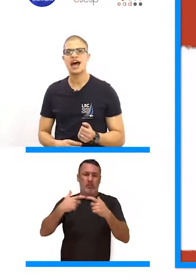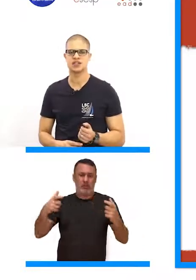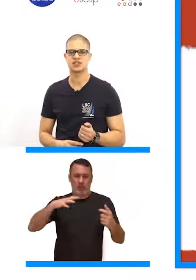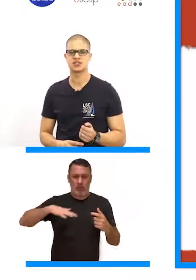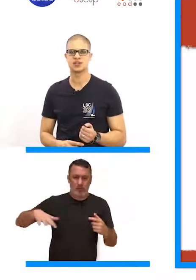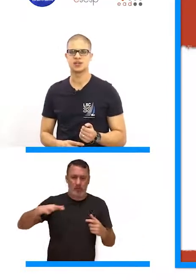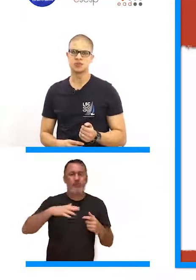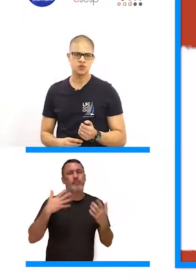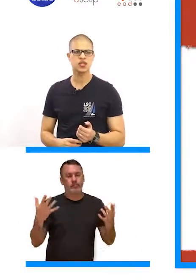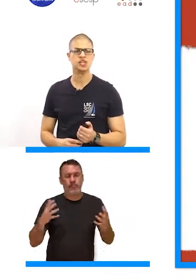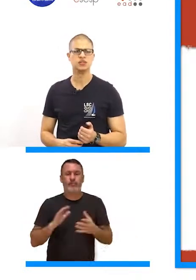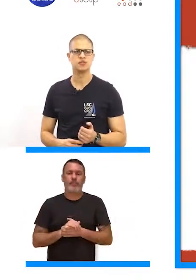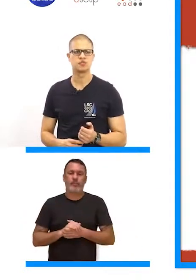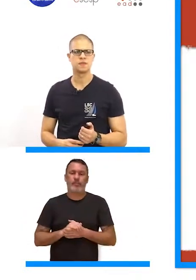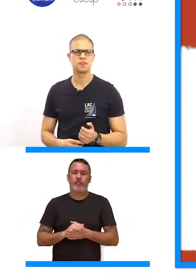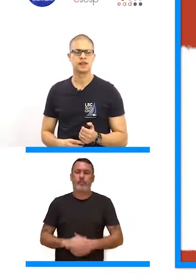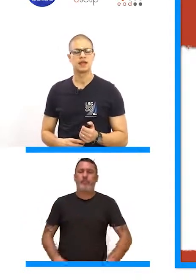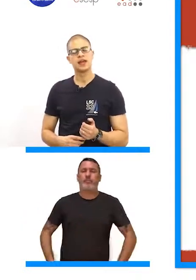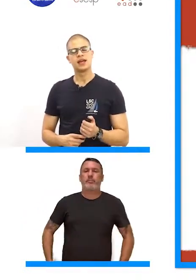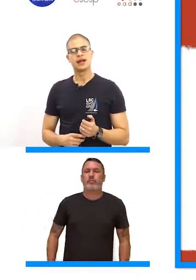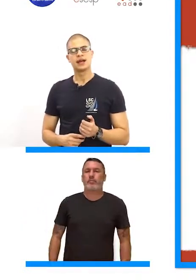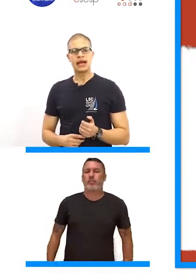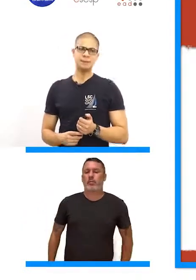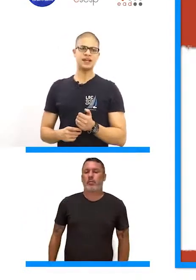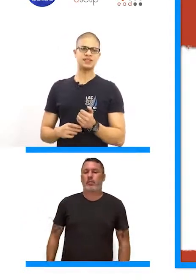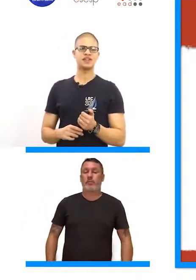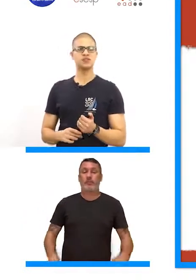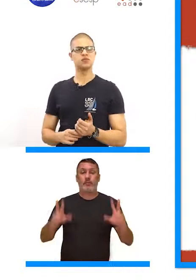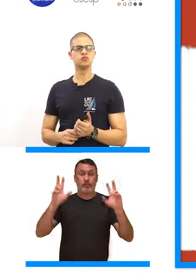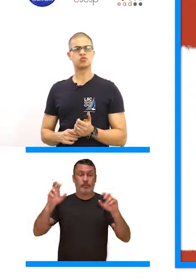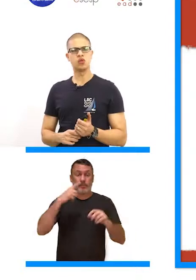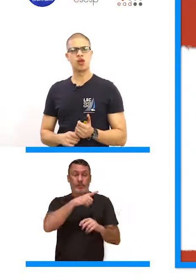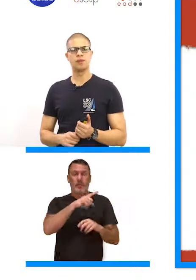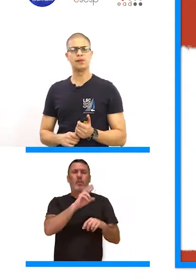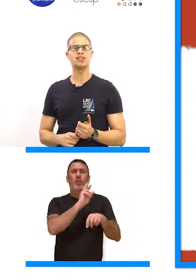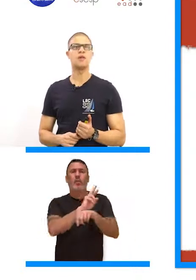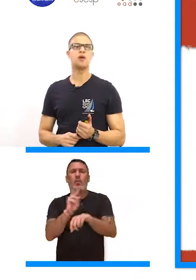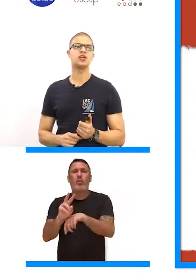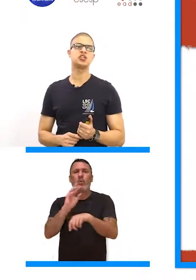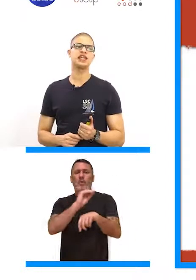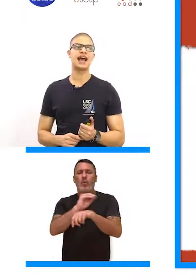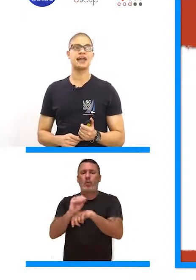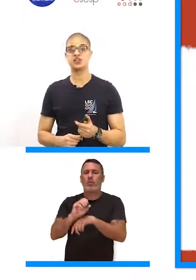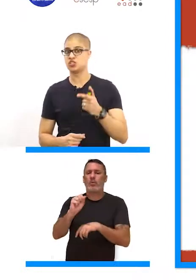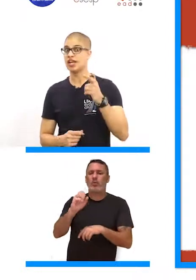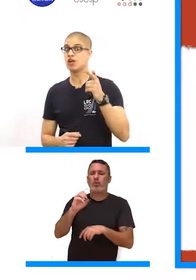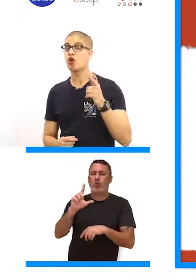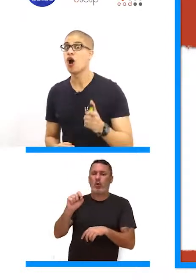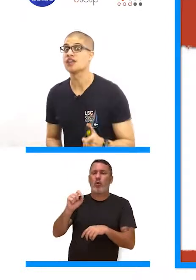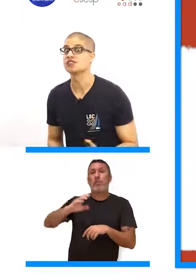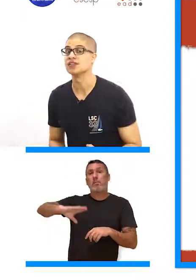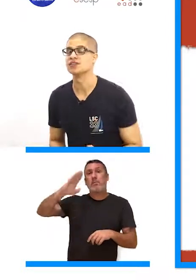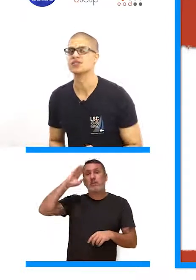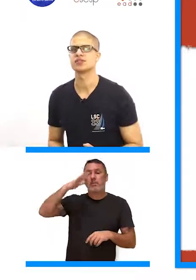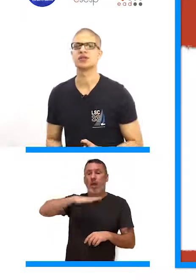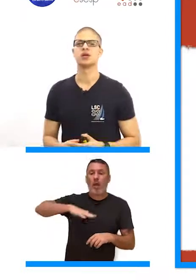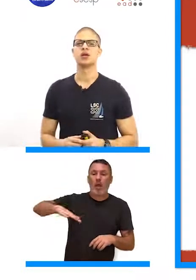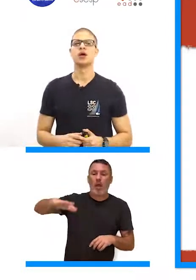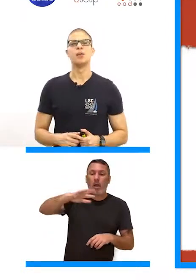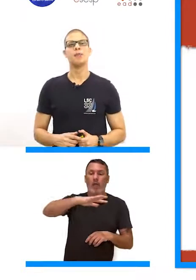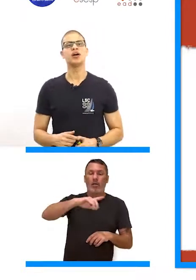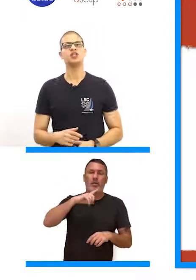grandes áreas. Meus queridos, a preservação do solo, principalmente em áreas de